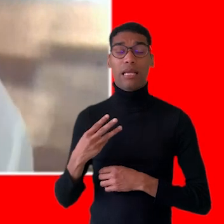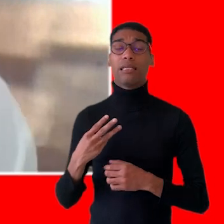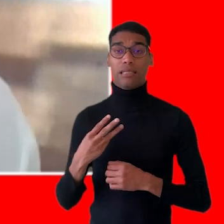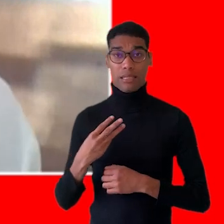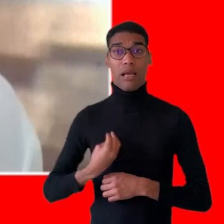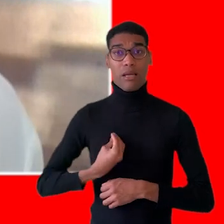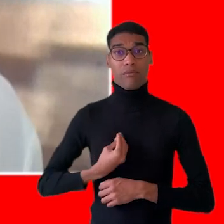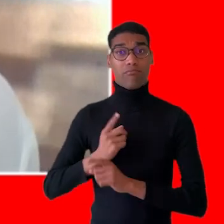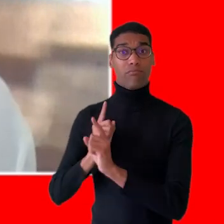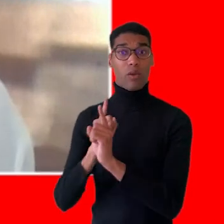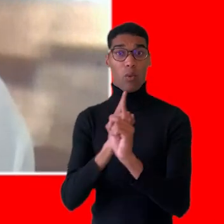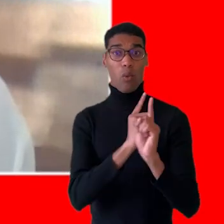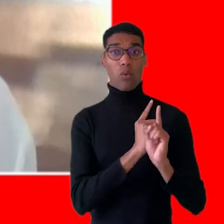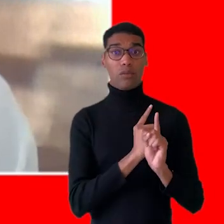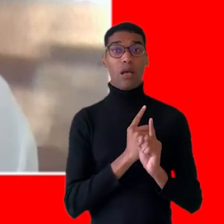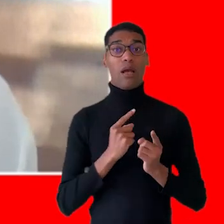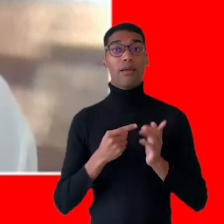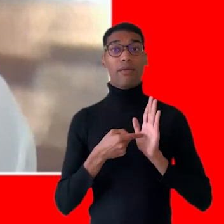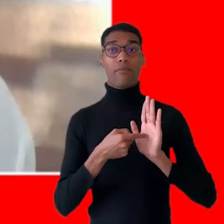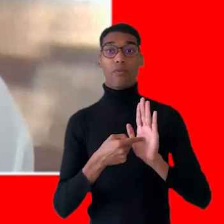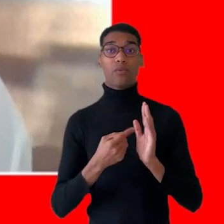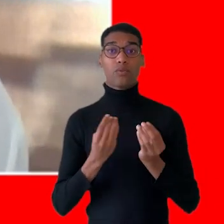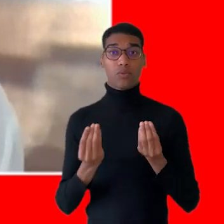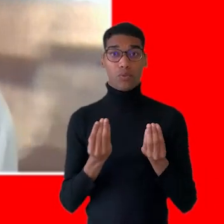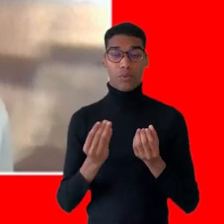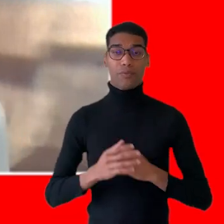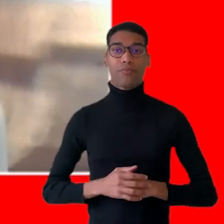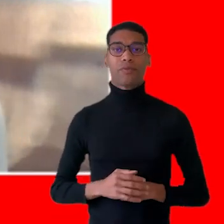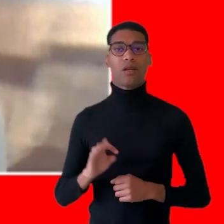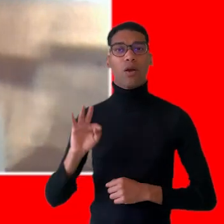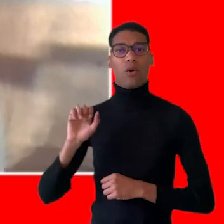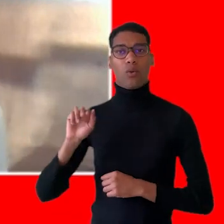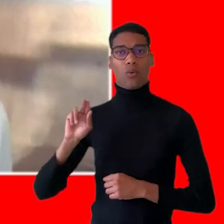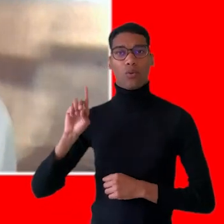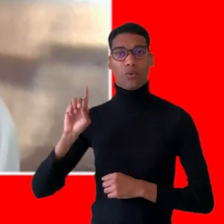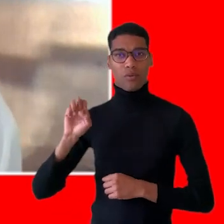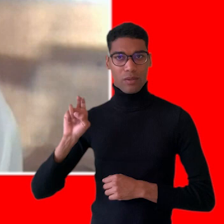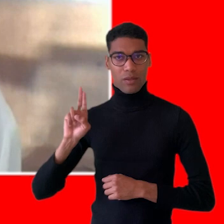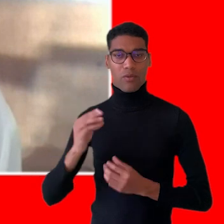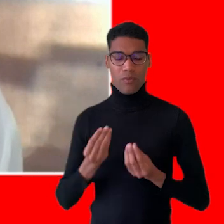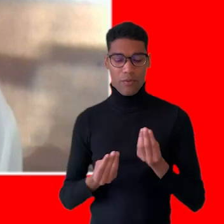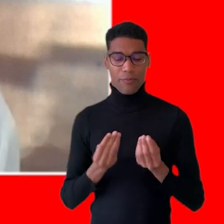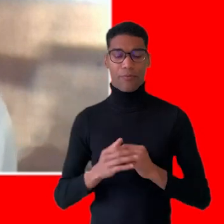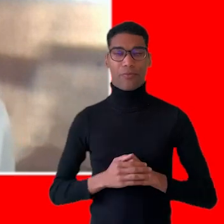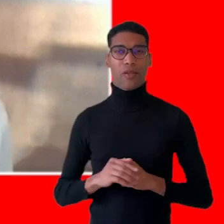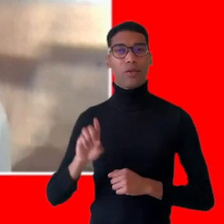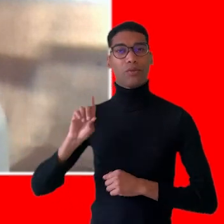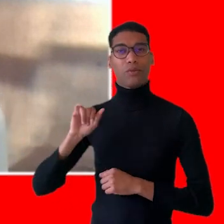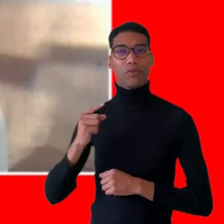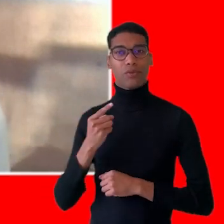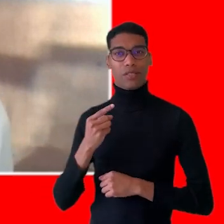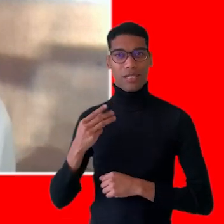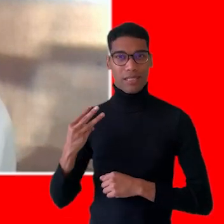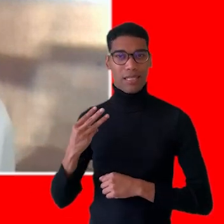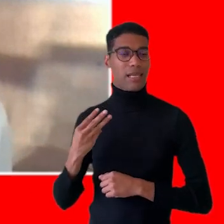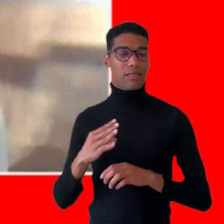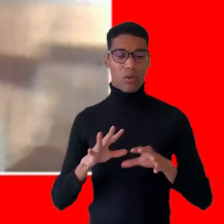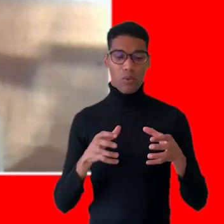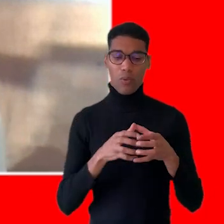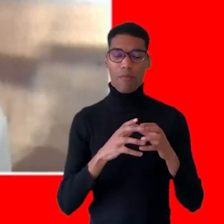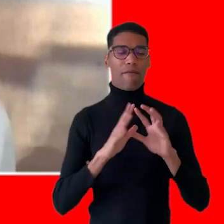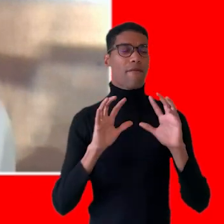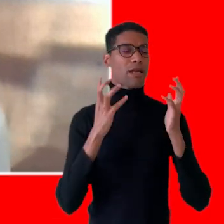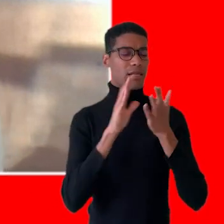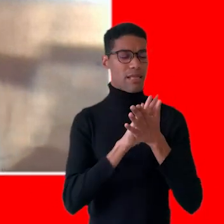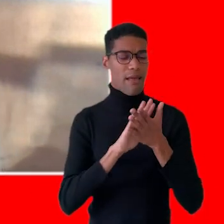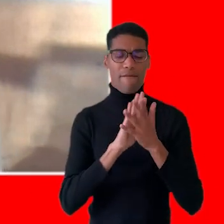né? Esteve presente, né? E aí diz lá o nosso Tadeu de Albatalá, né? 13 de maio a nação Nagô, não